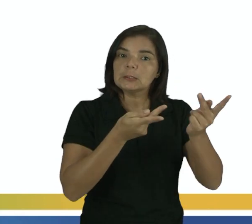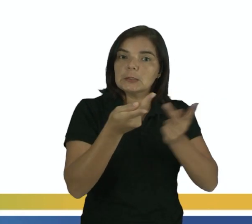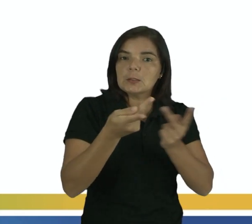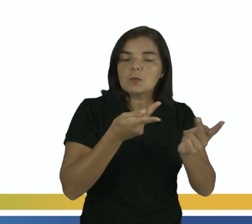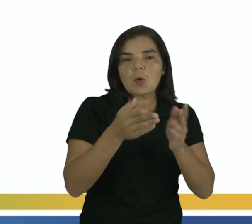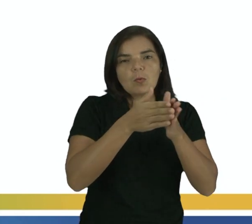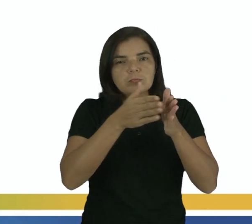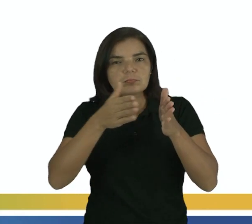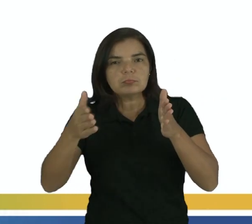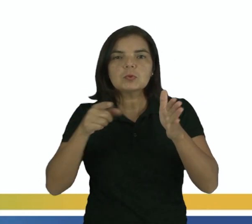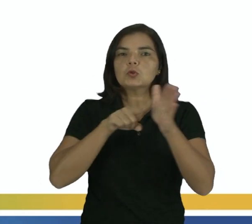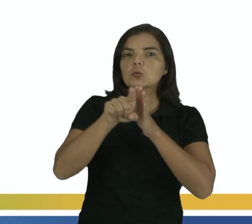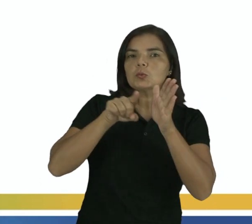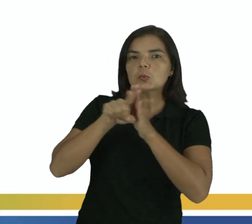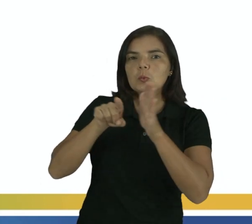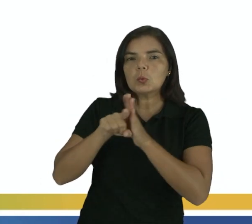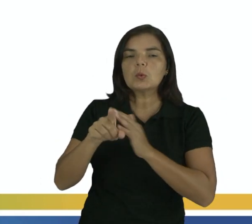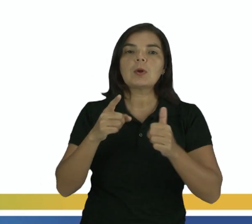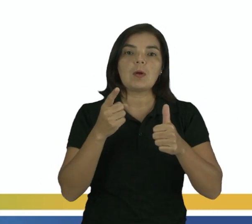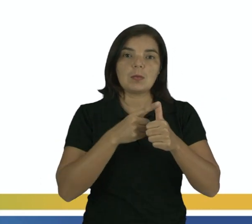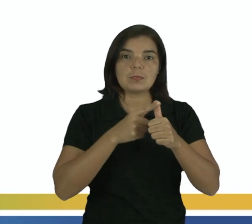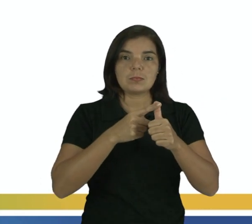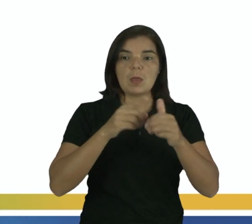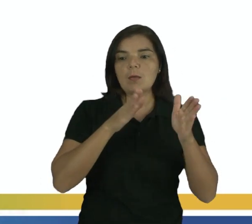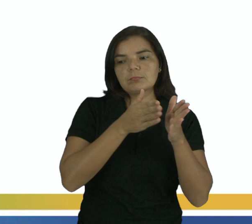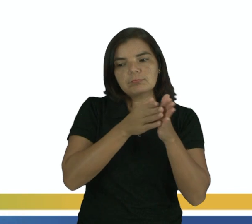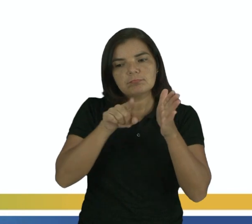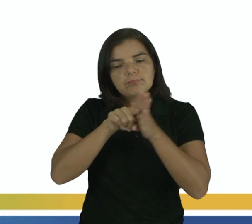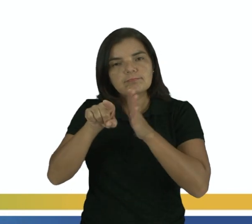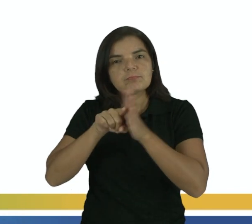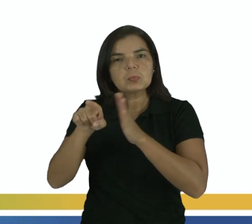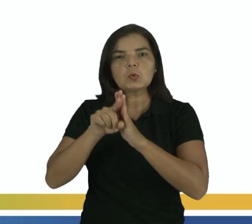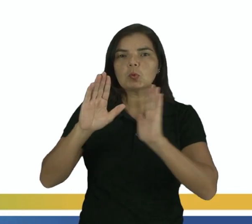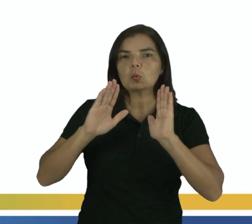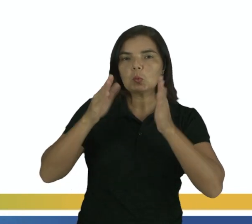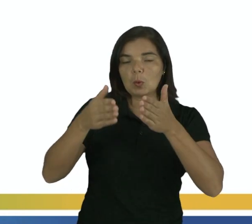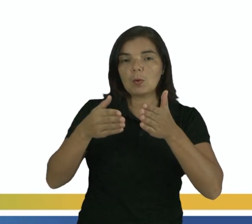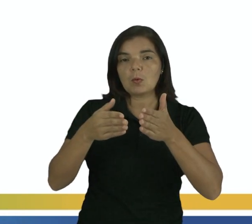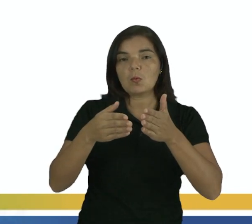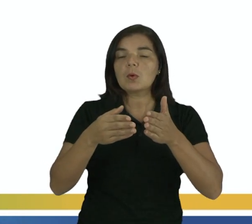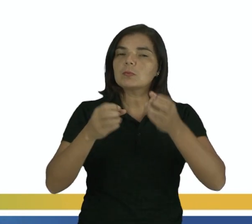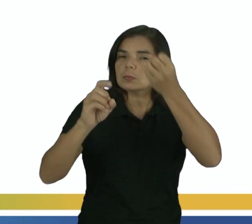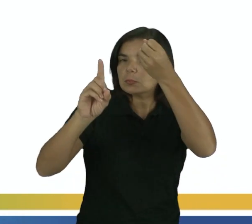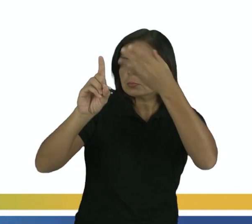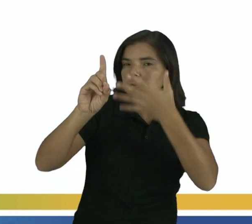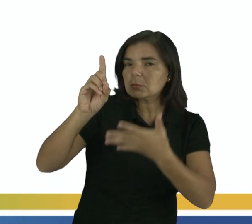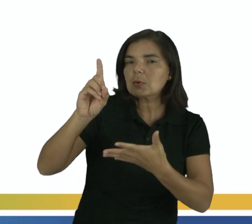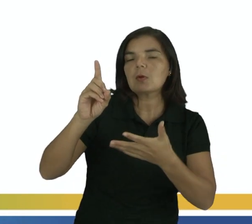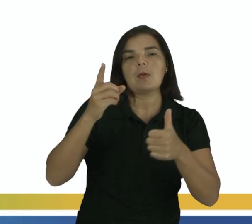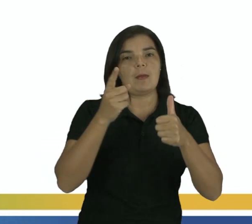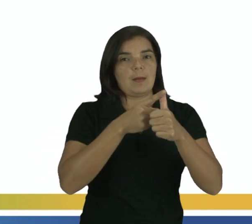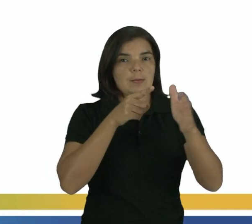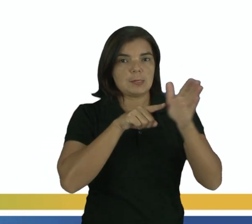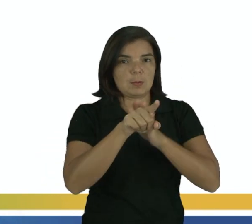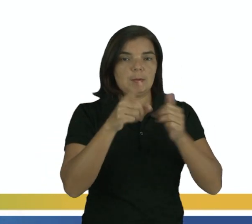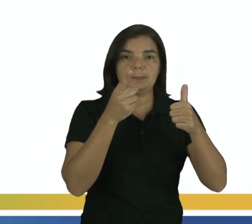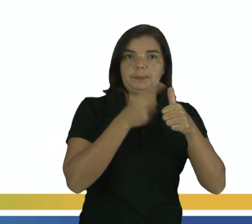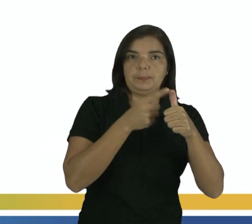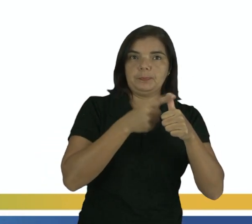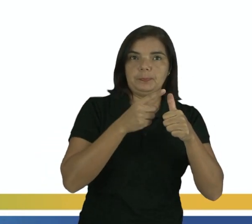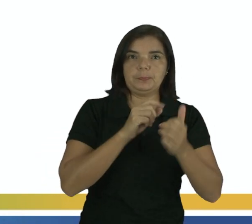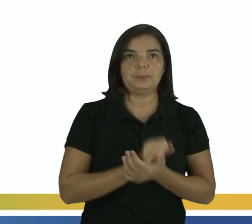vai passar por algumas perguntas. Ela tem uma lógica, tá? Quando você for fazer o seu relato pessoal, você precisa abordar essas perguntas.